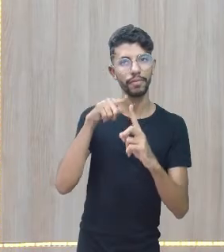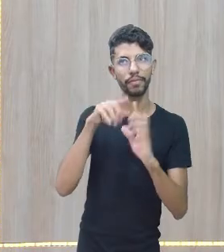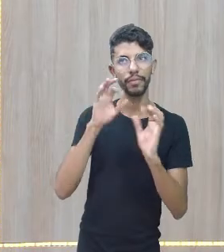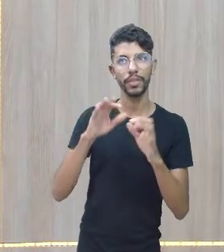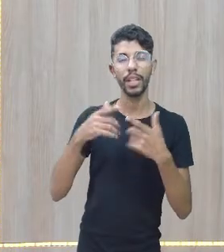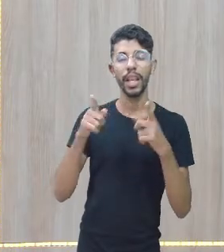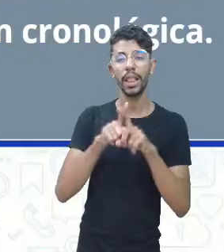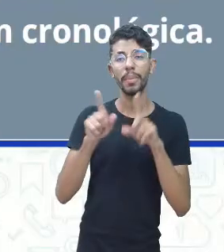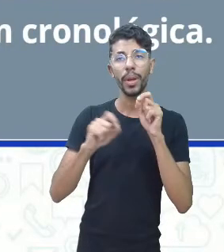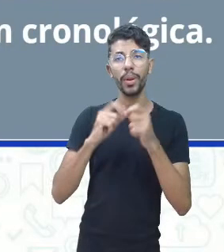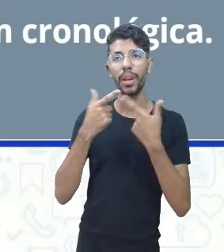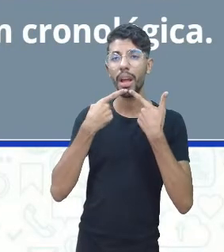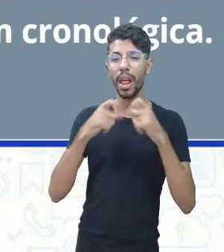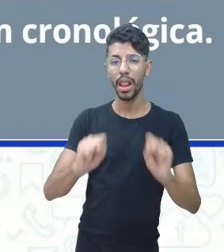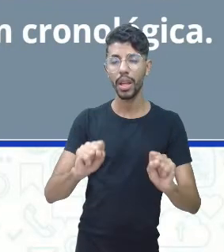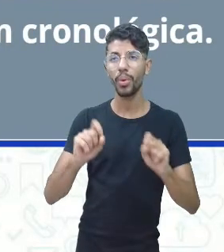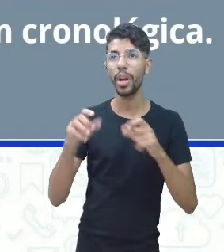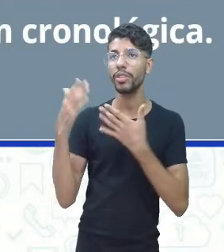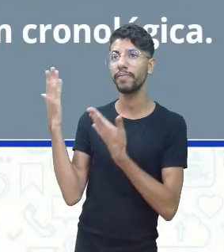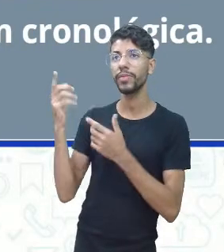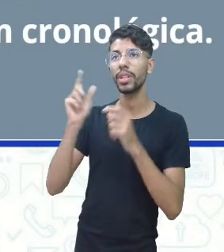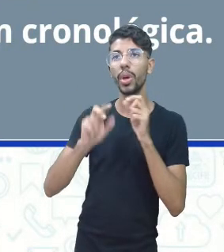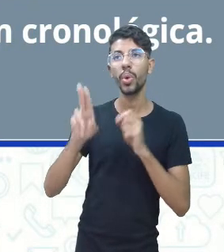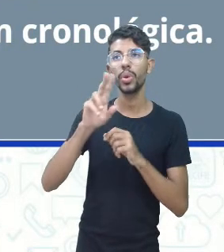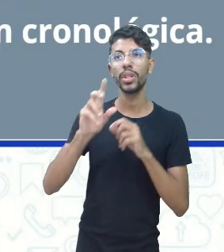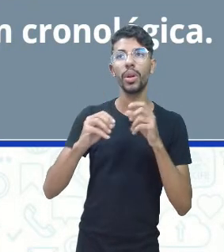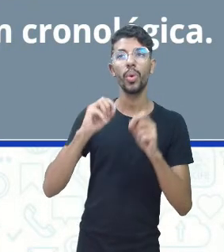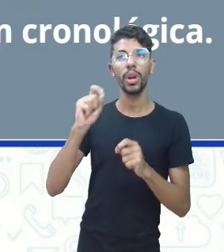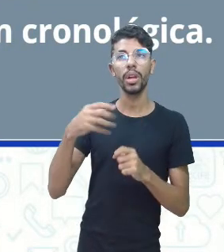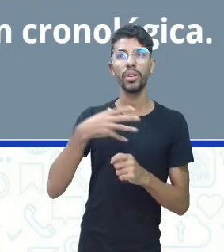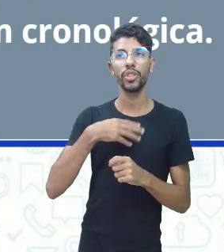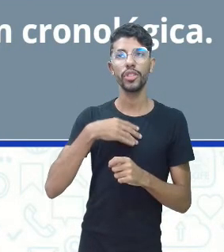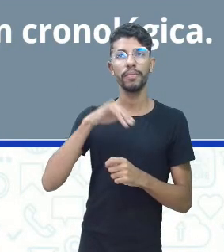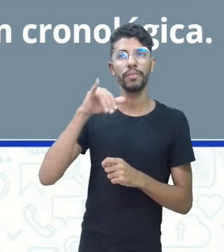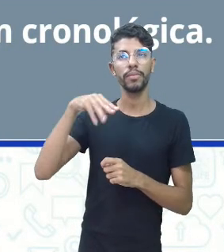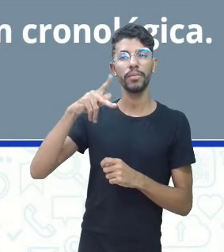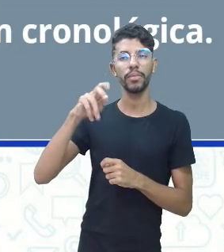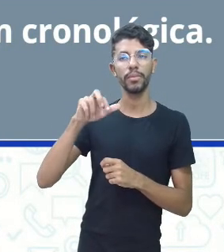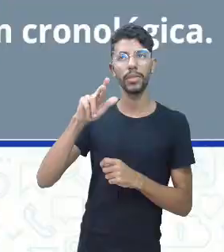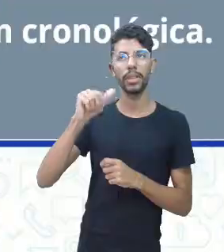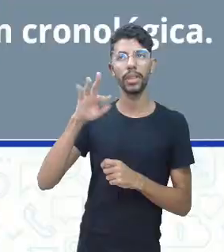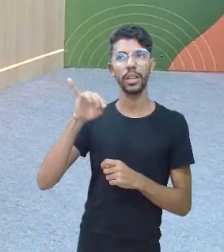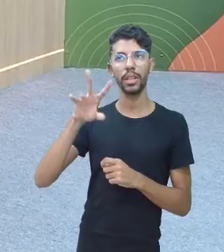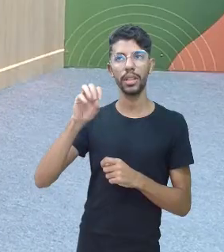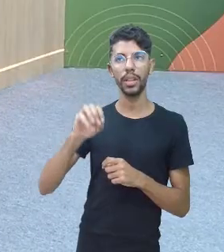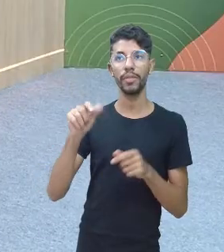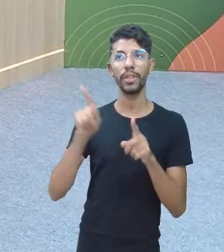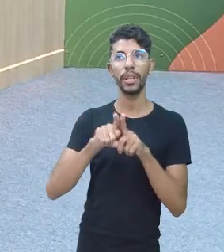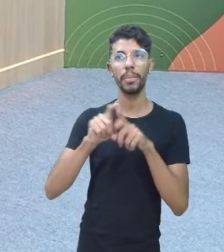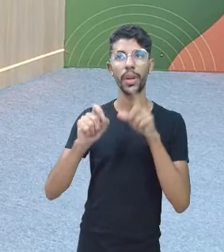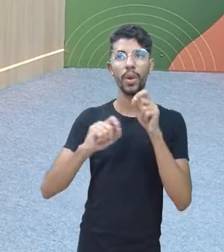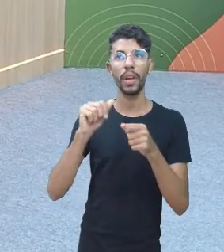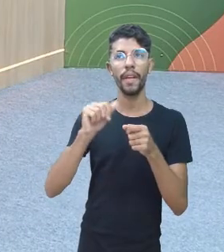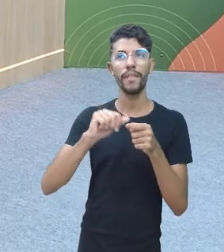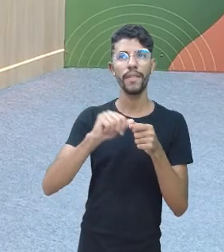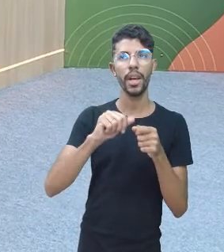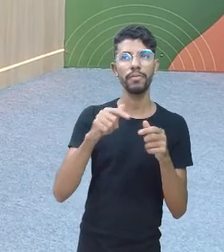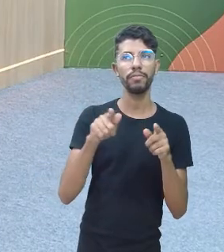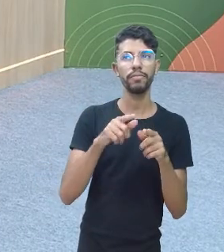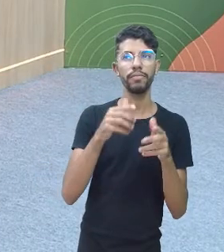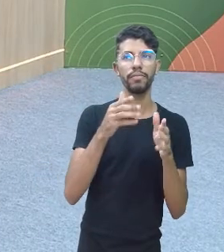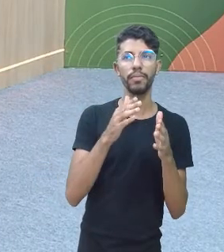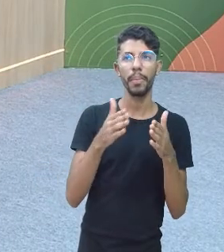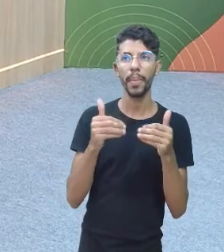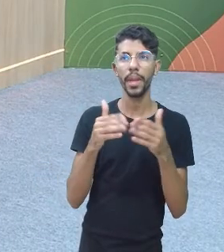linguagem? Utilizam o modo imperativo e fazem também um pedido, frequentemente organizados em ordem cronológica, né? A gente já falou aqui que a ordem cronológica